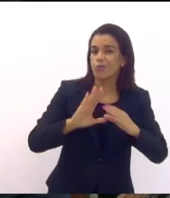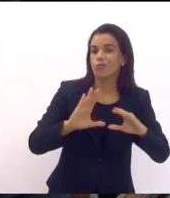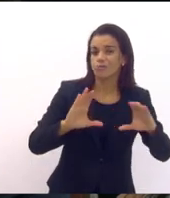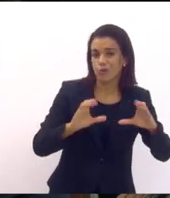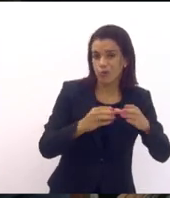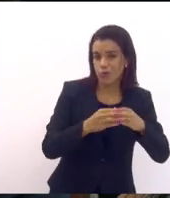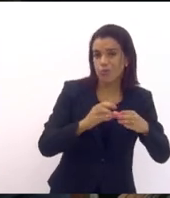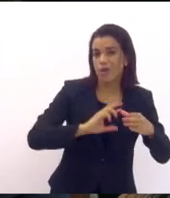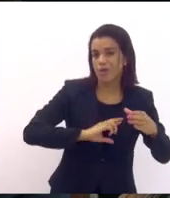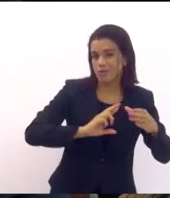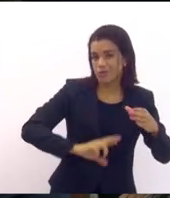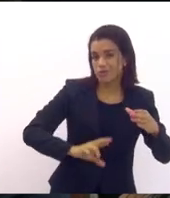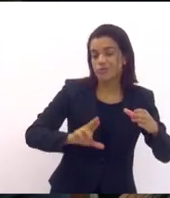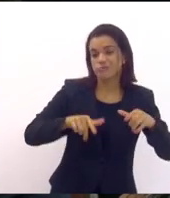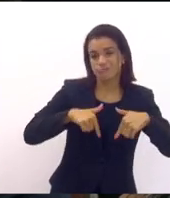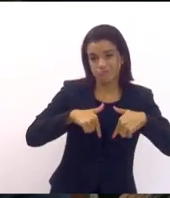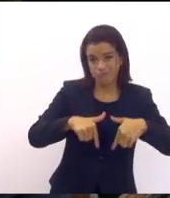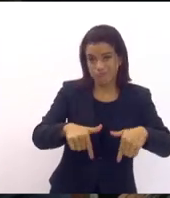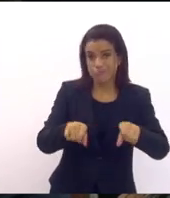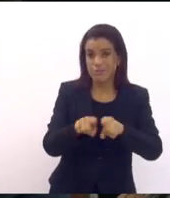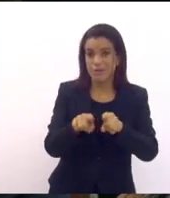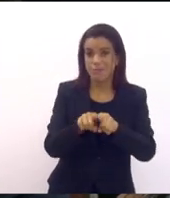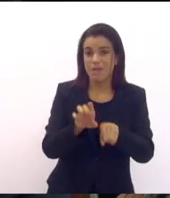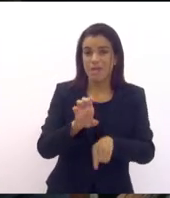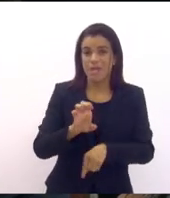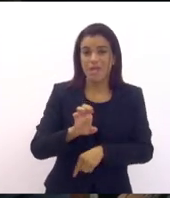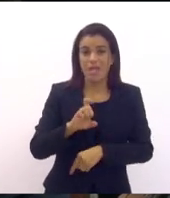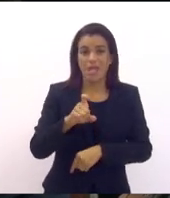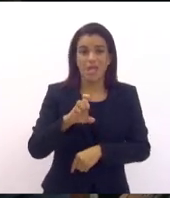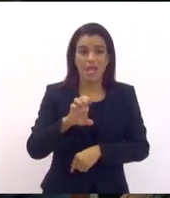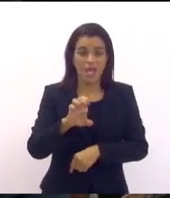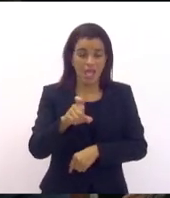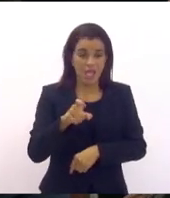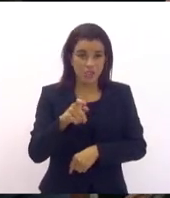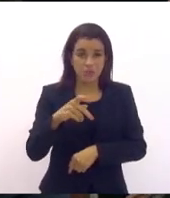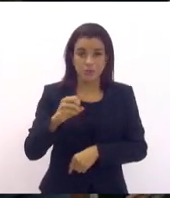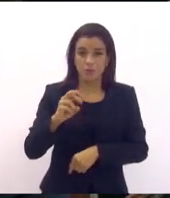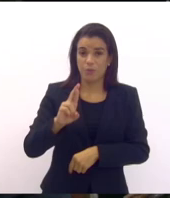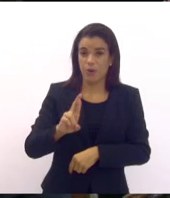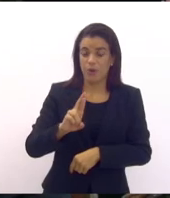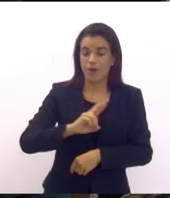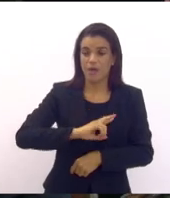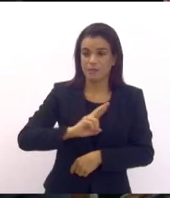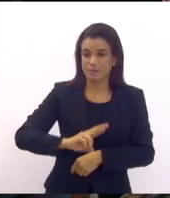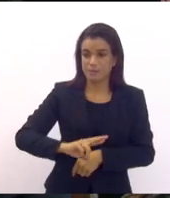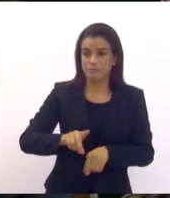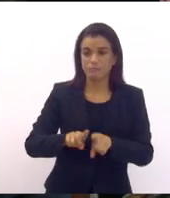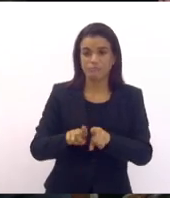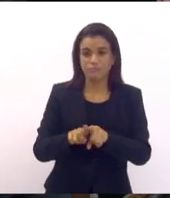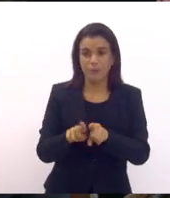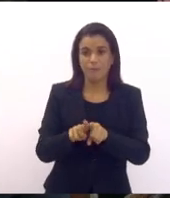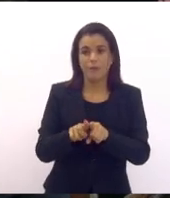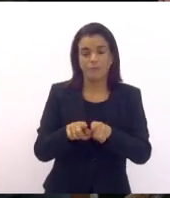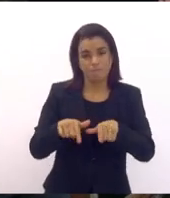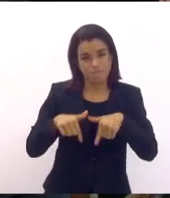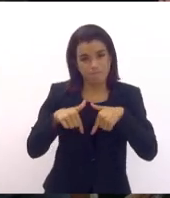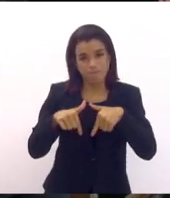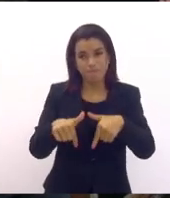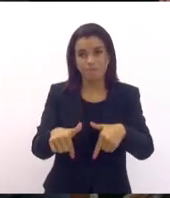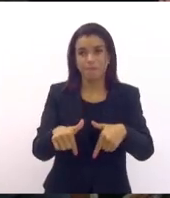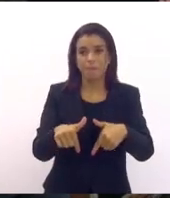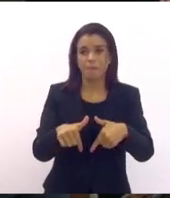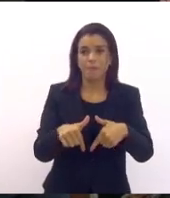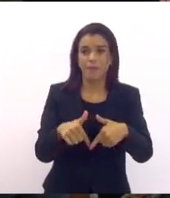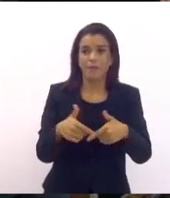faz e também a exor religião agora se responsabiliza por uma delas também de poder atuar de agir que est sendo lançado também